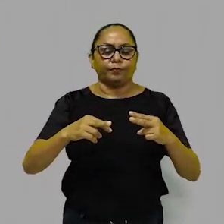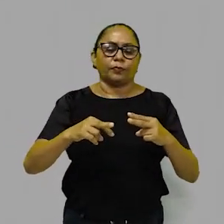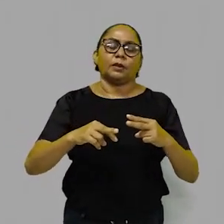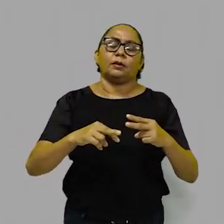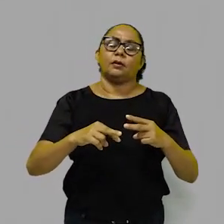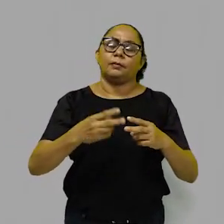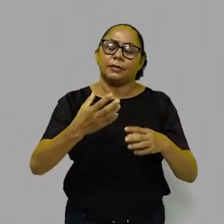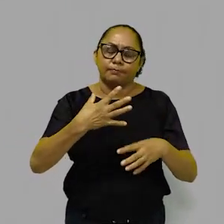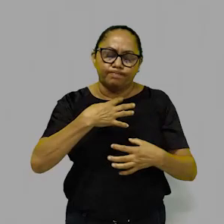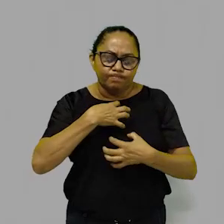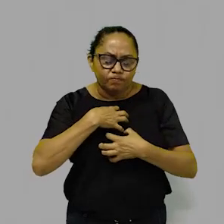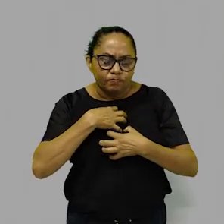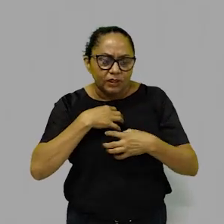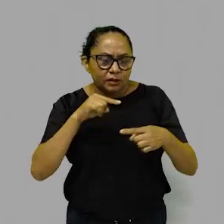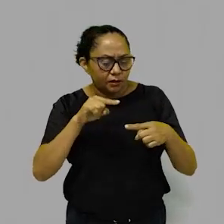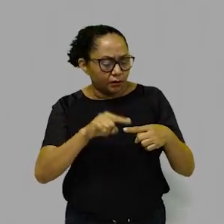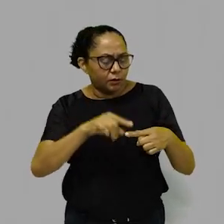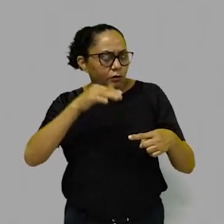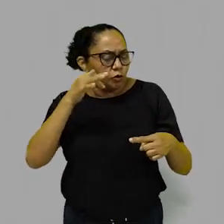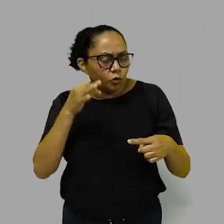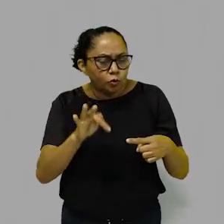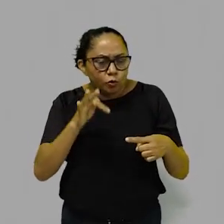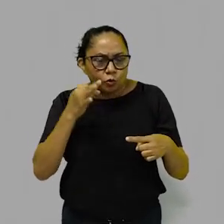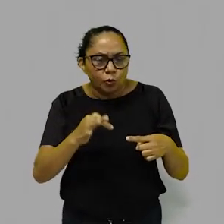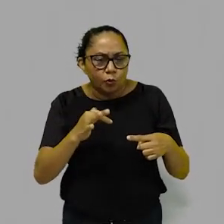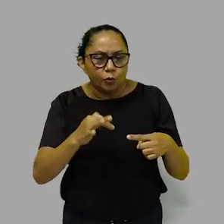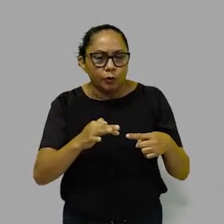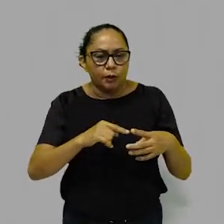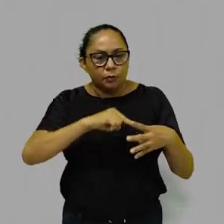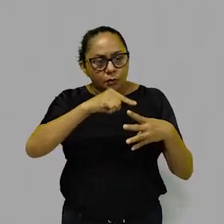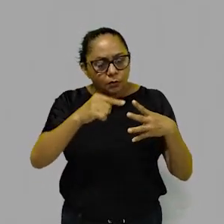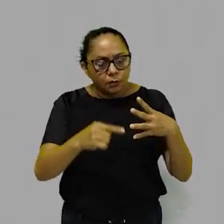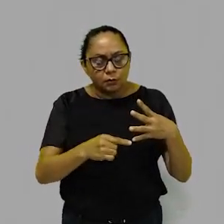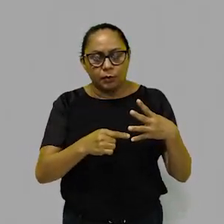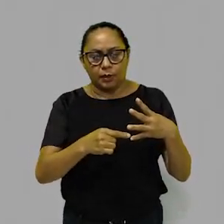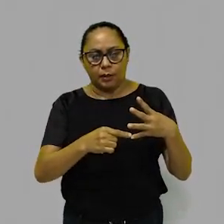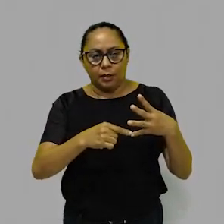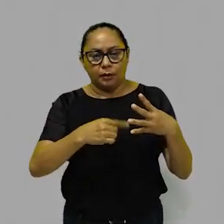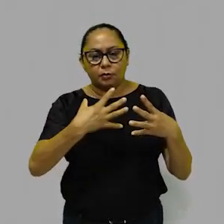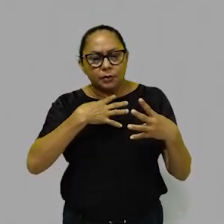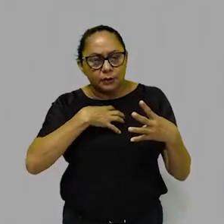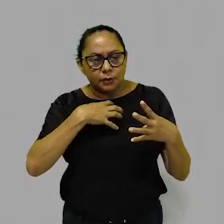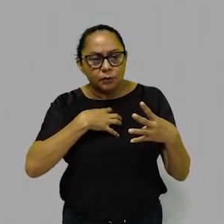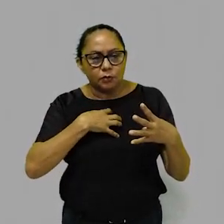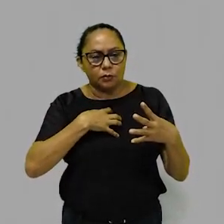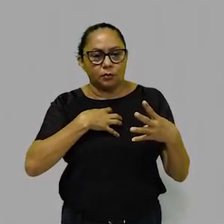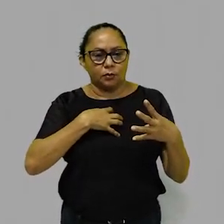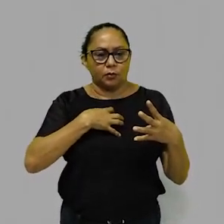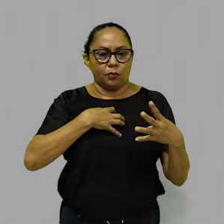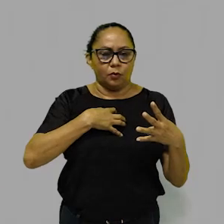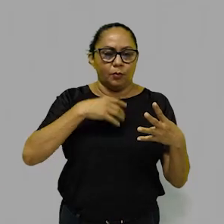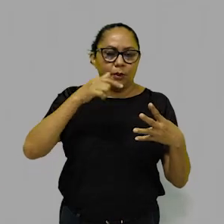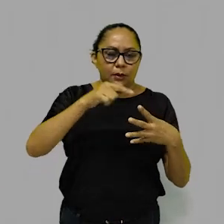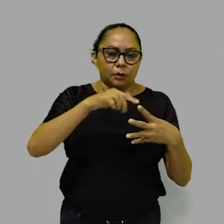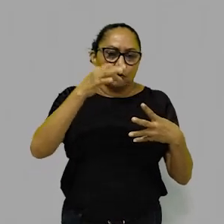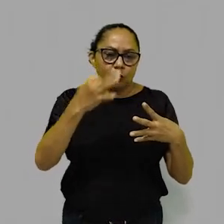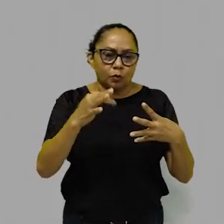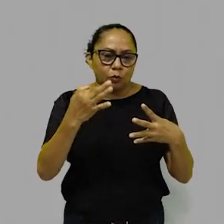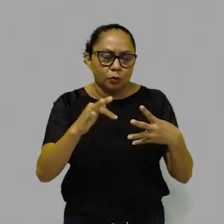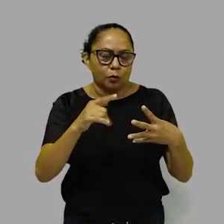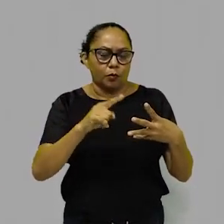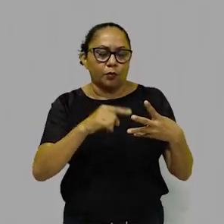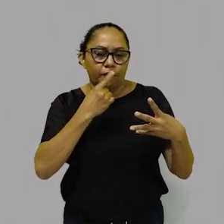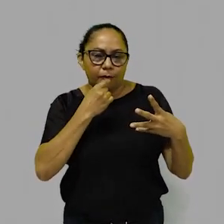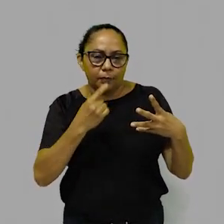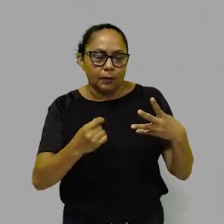sentir dor, ok? Então, esses são os sintomas. Dor, rubor, calor e tumor.